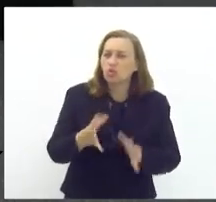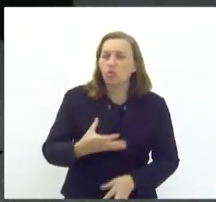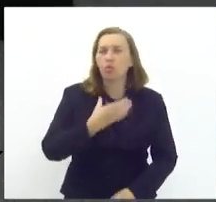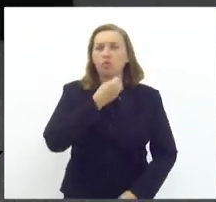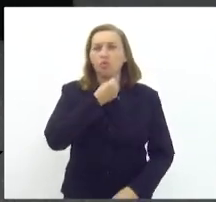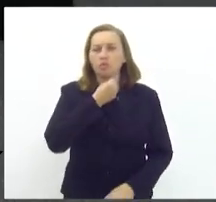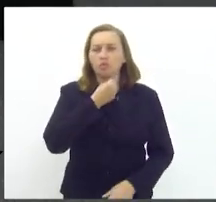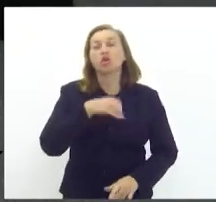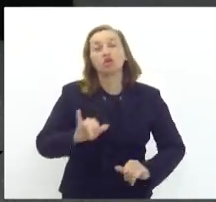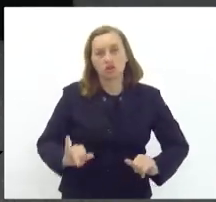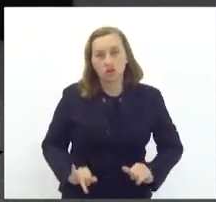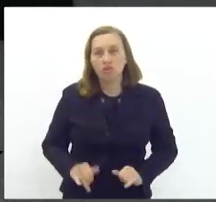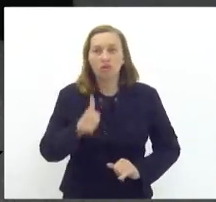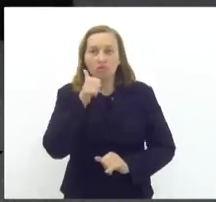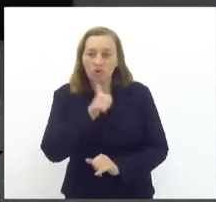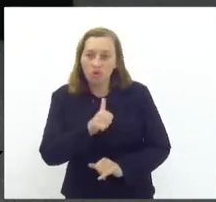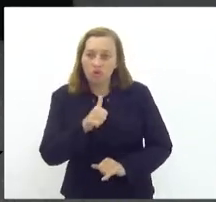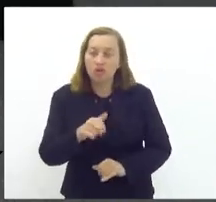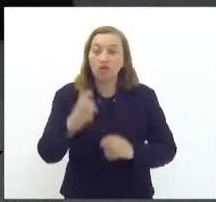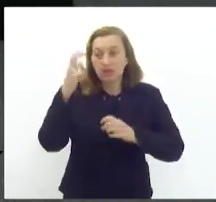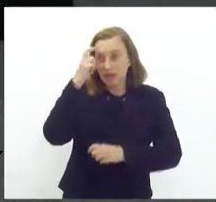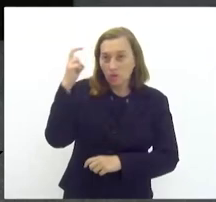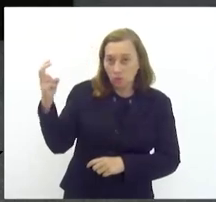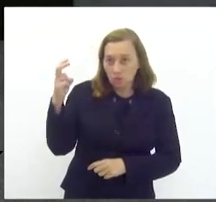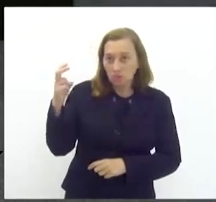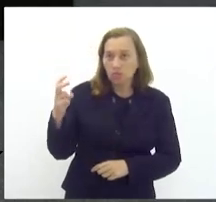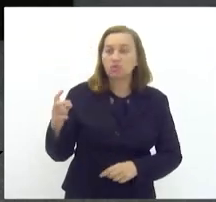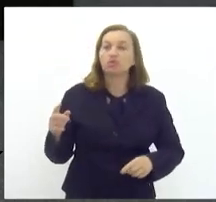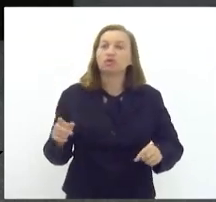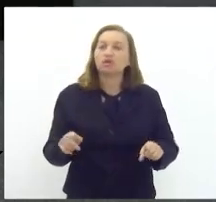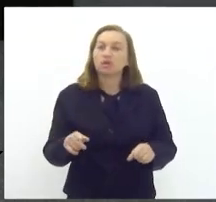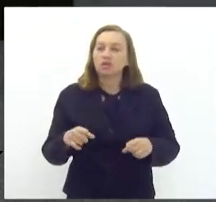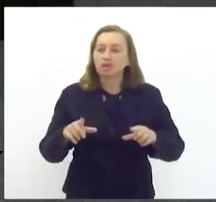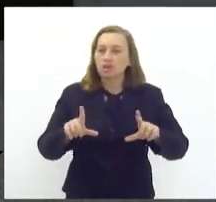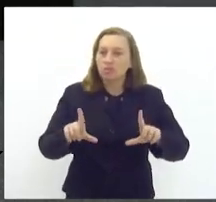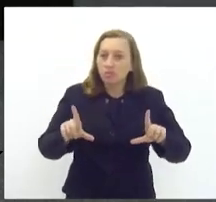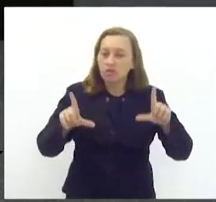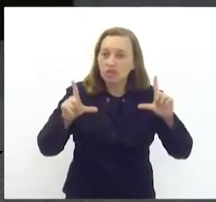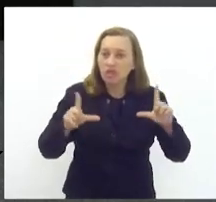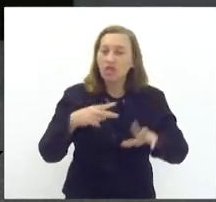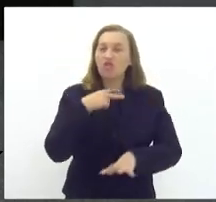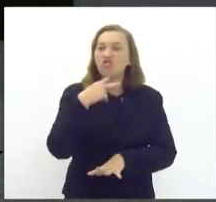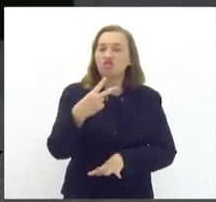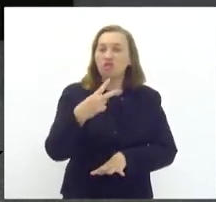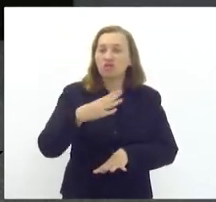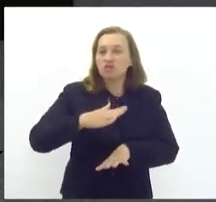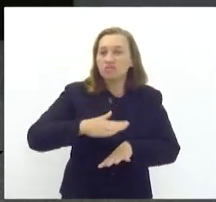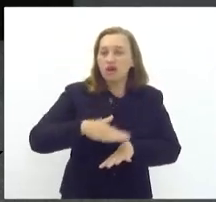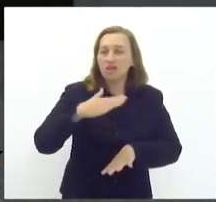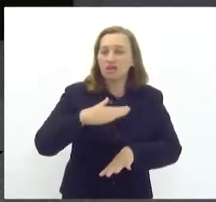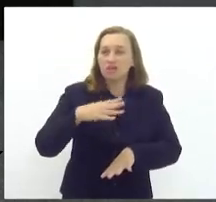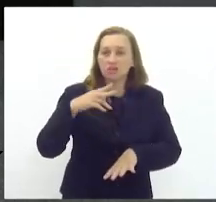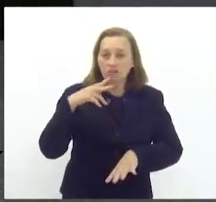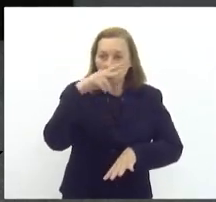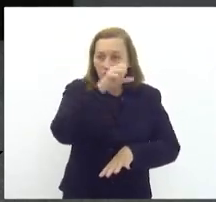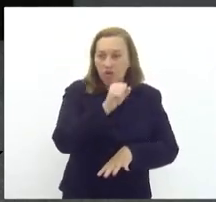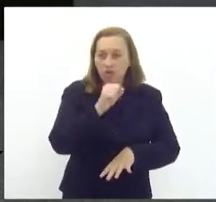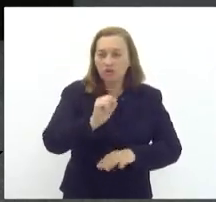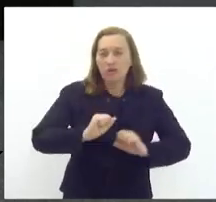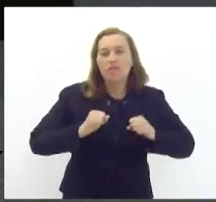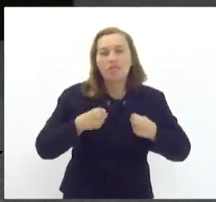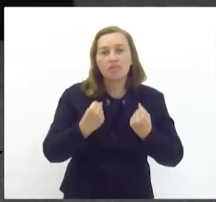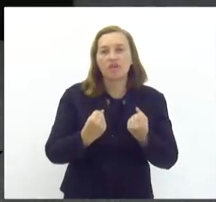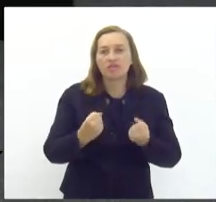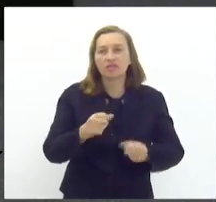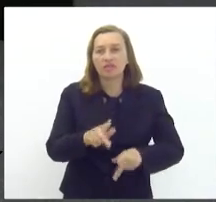que as mulheres sofrem no campo da cultura tem se destacado por ser uma das vozes mais contundentes em defesa da popularização